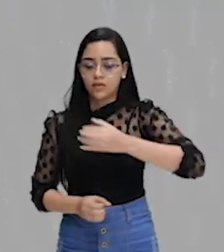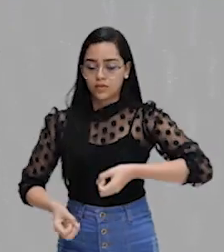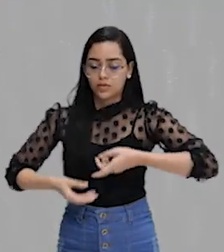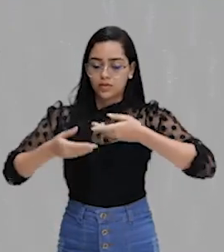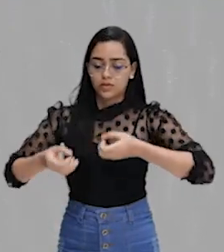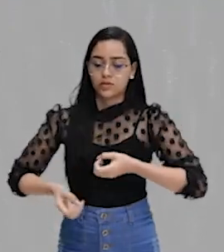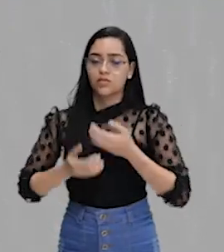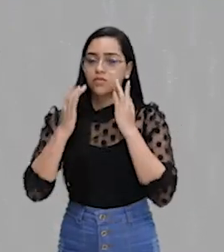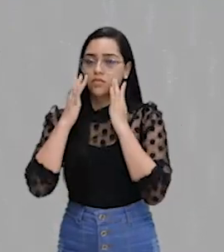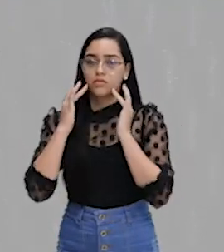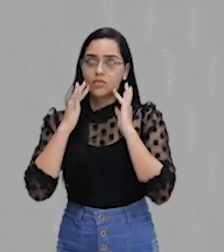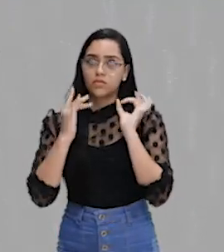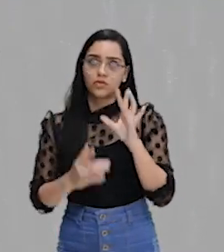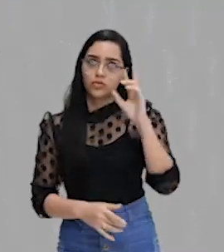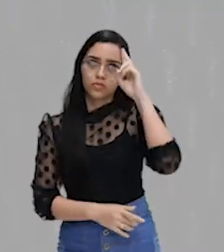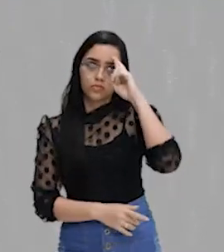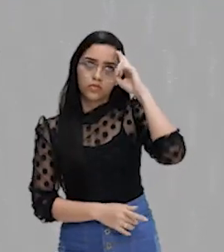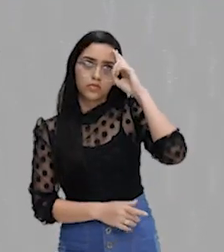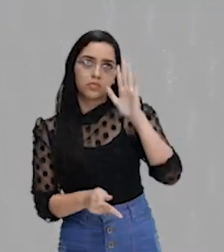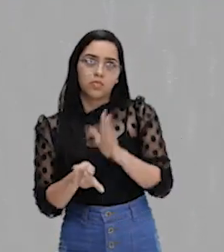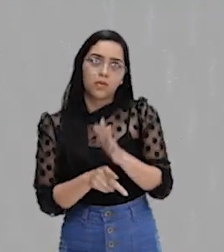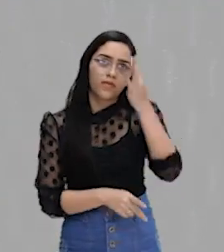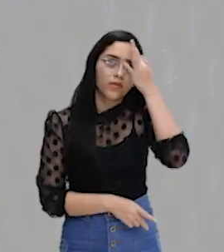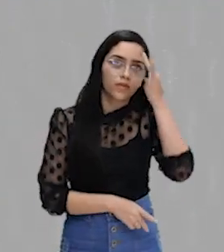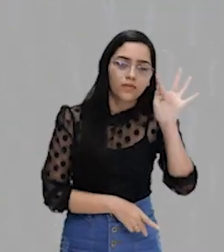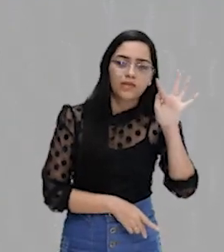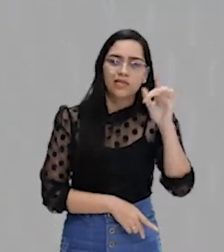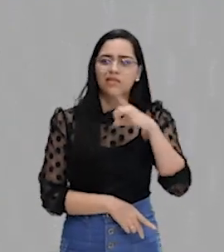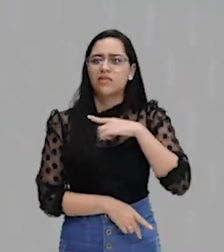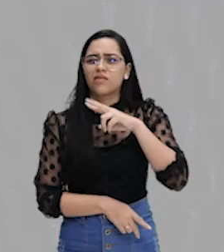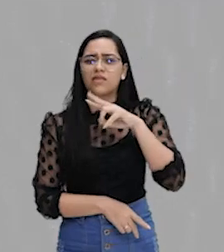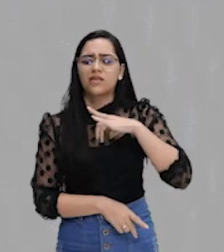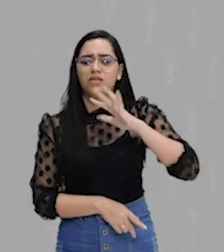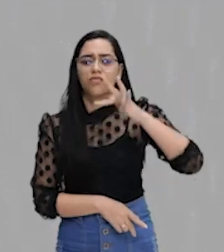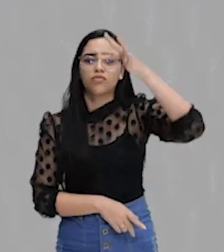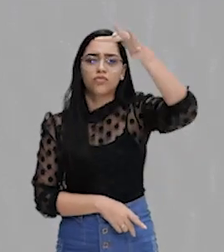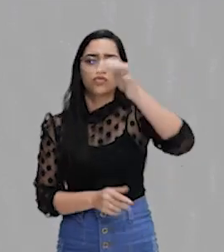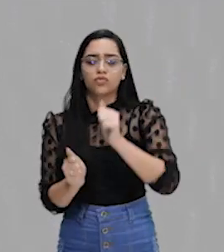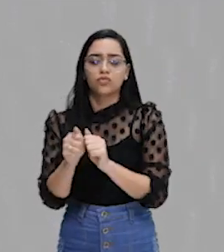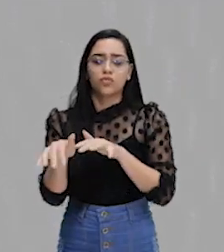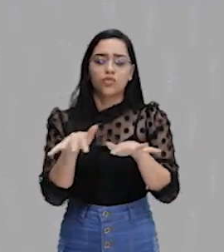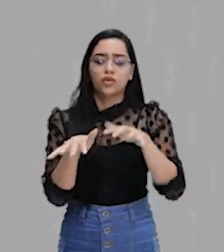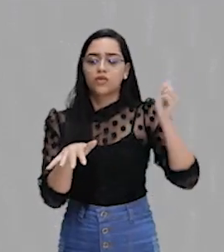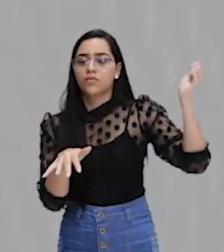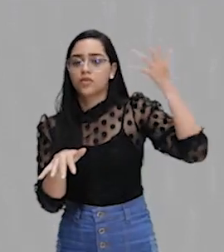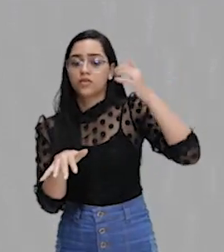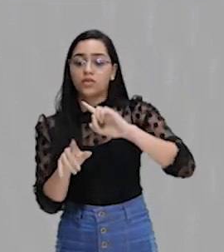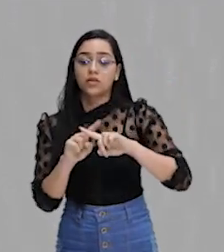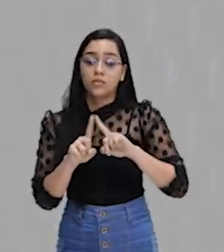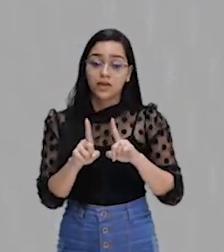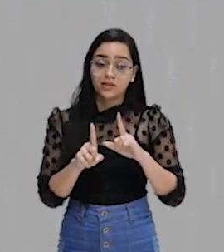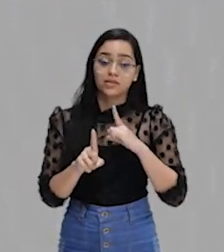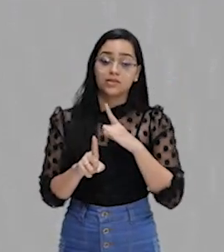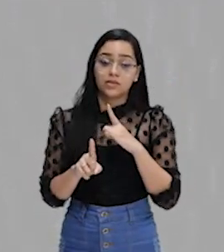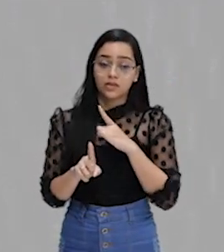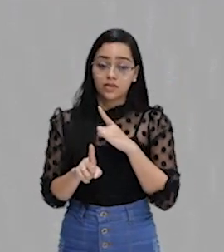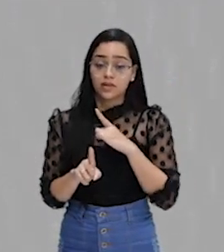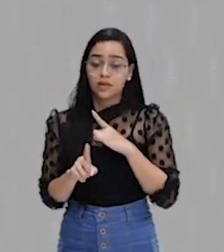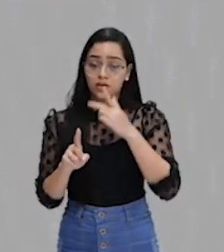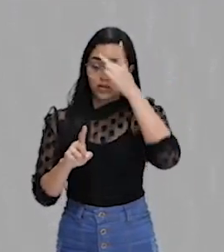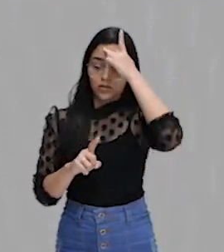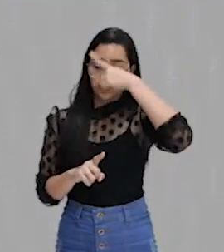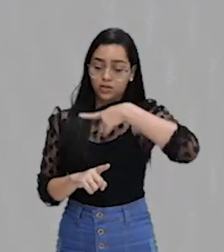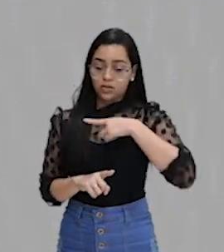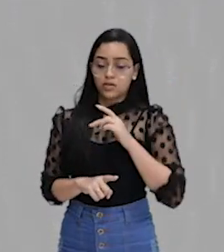artística. Não é o racionalismo filosófico, como vai se ter mais tarde com o movimento iluminista, mas é o racionalismo que, acima de tudo,